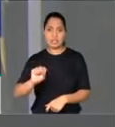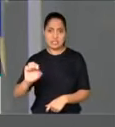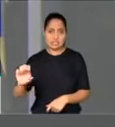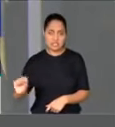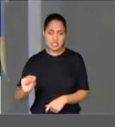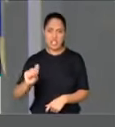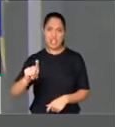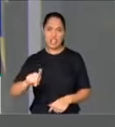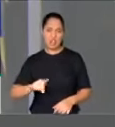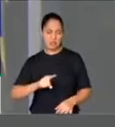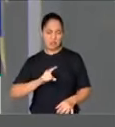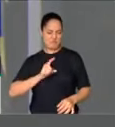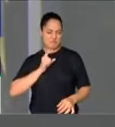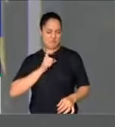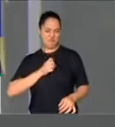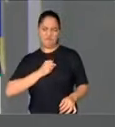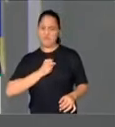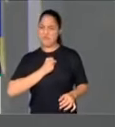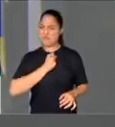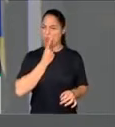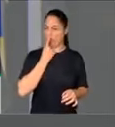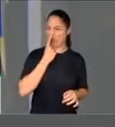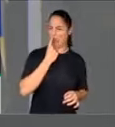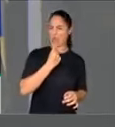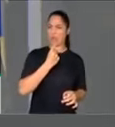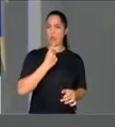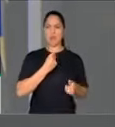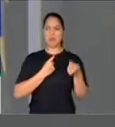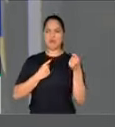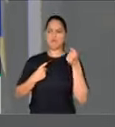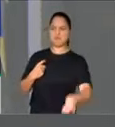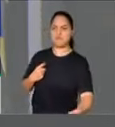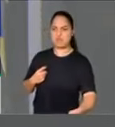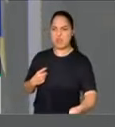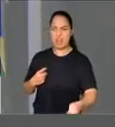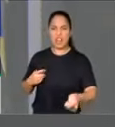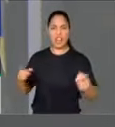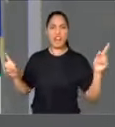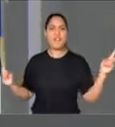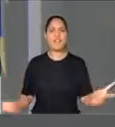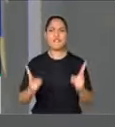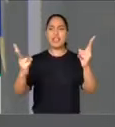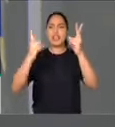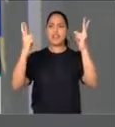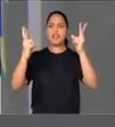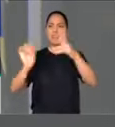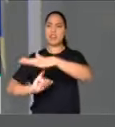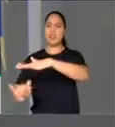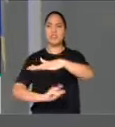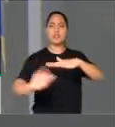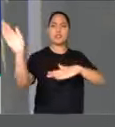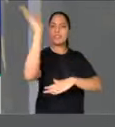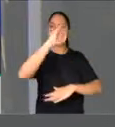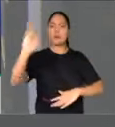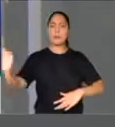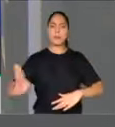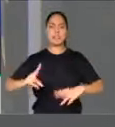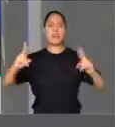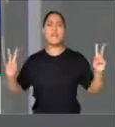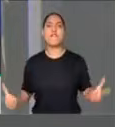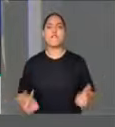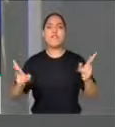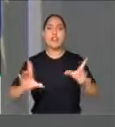Tenho nojo. Tenho asco da ditadura. Que vivam as instituições brasileiras, que vivam todas